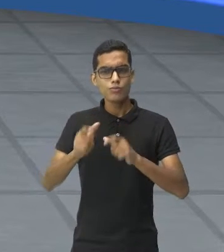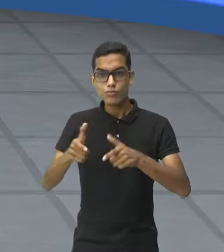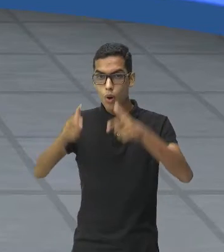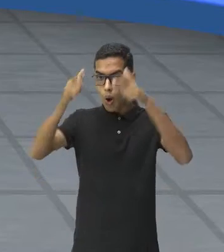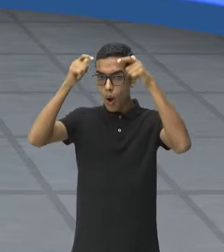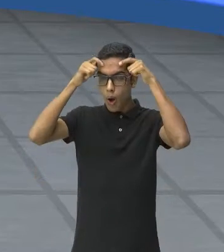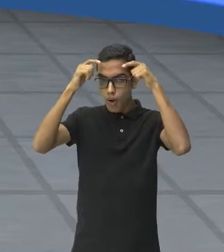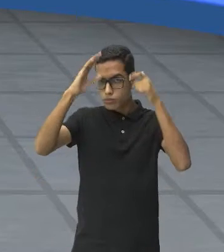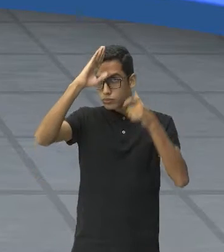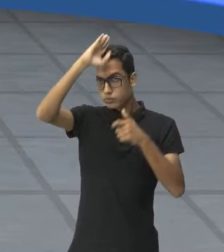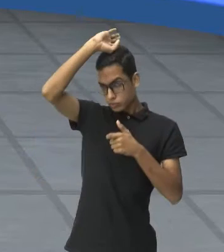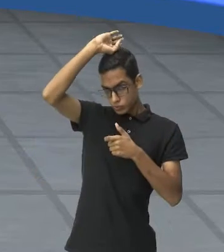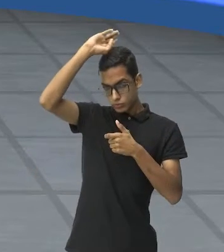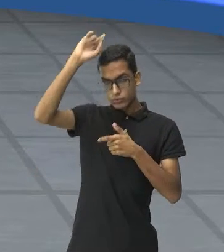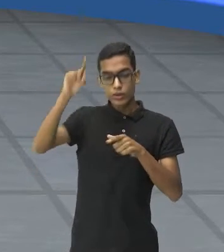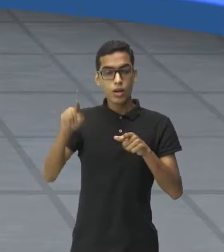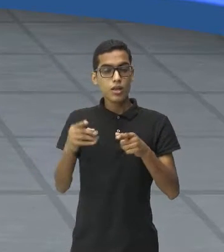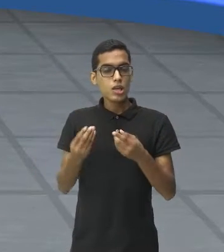como ele